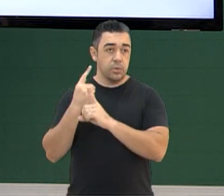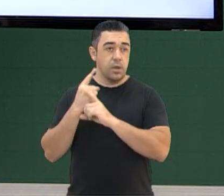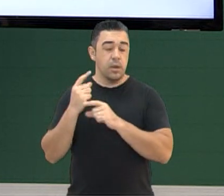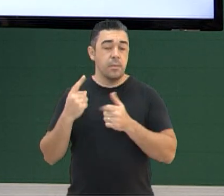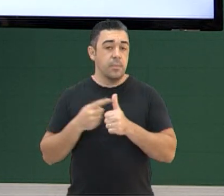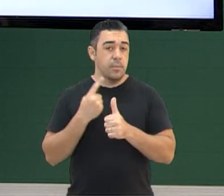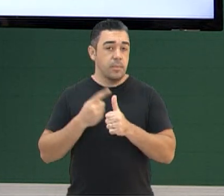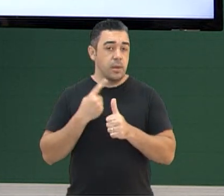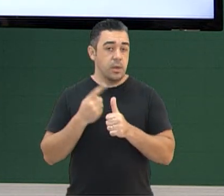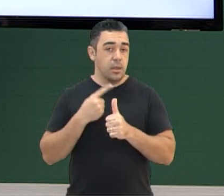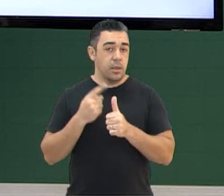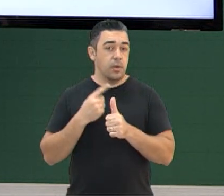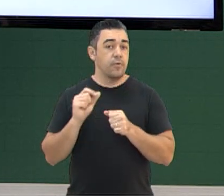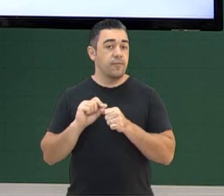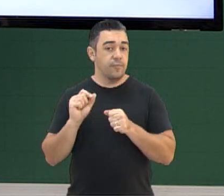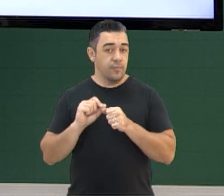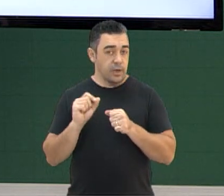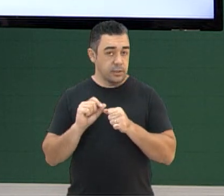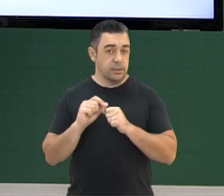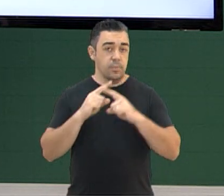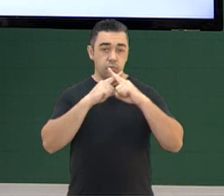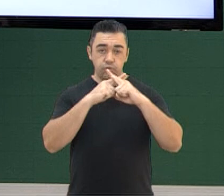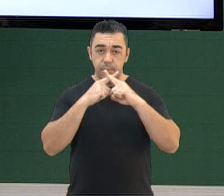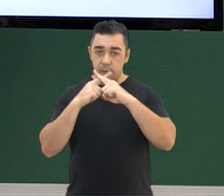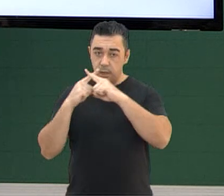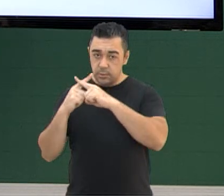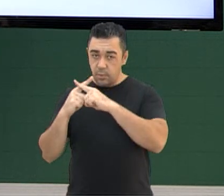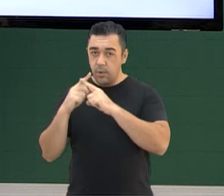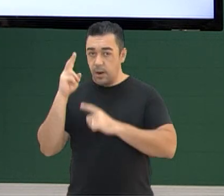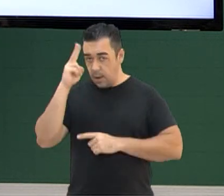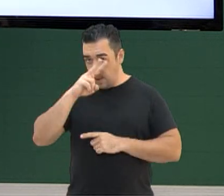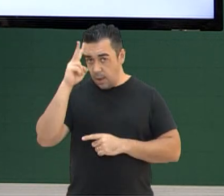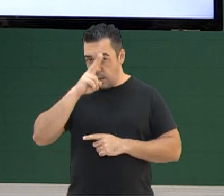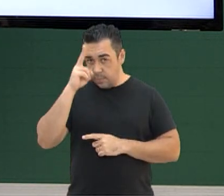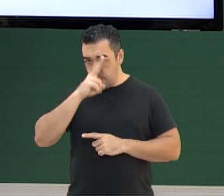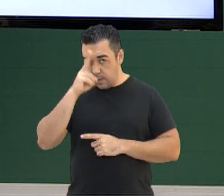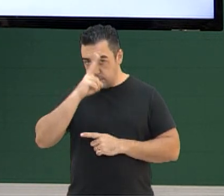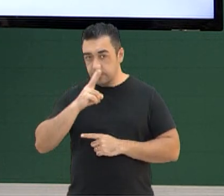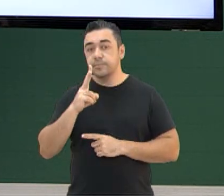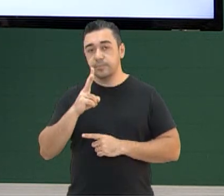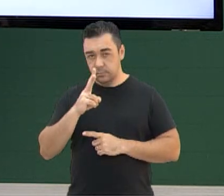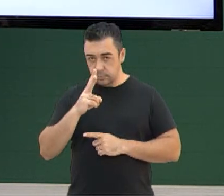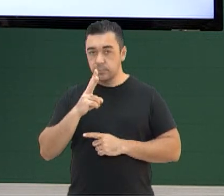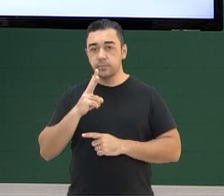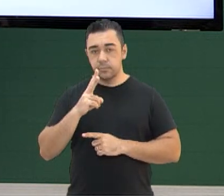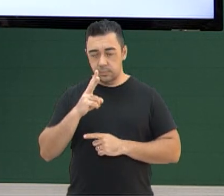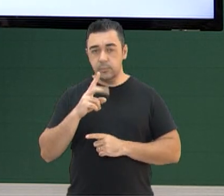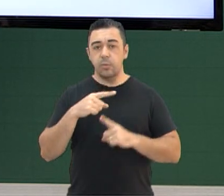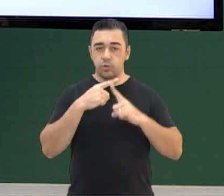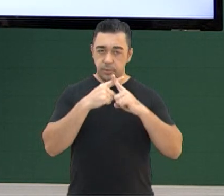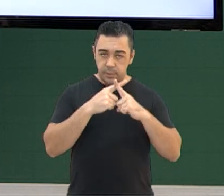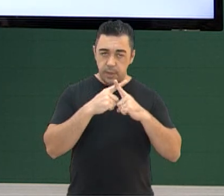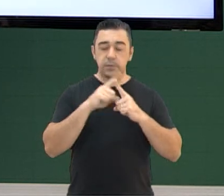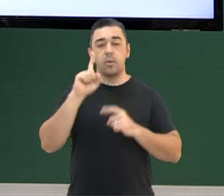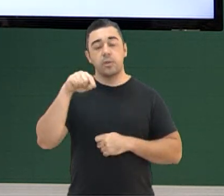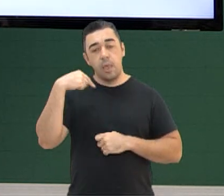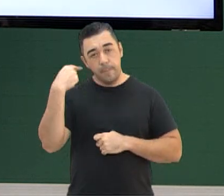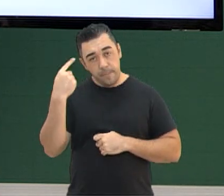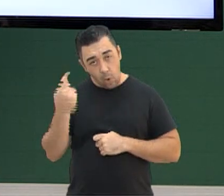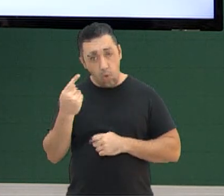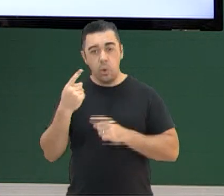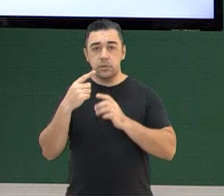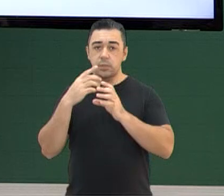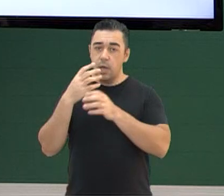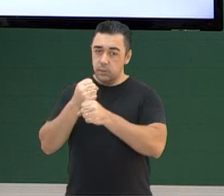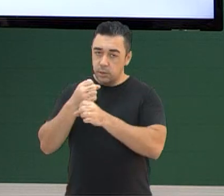eu tenho que resolver? A multiplicação. Lembrem lá nas ordens das operações, multiplicação, divisão, depois adição e subtração.